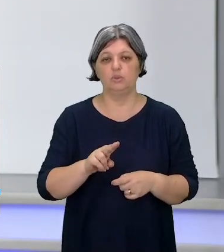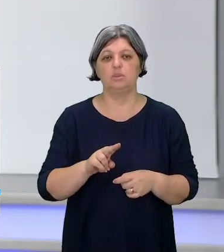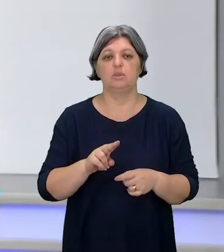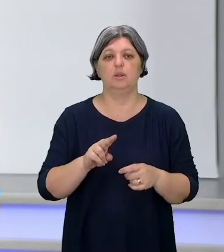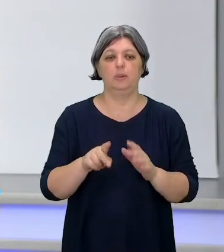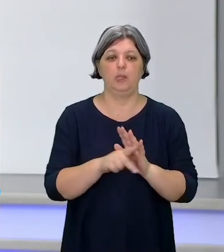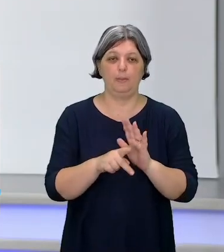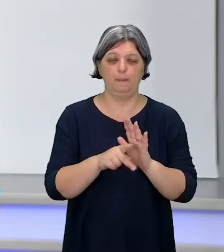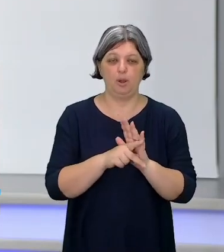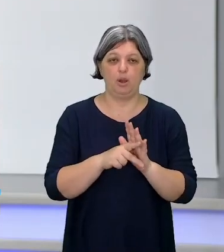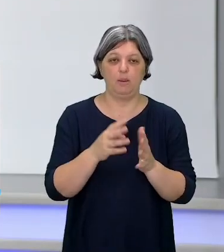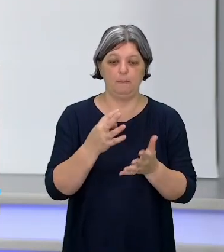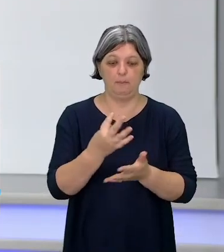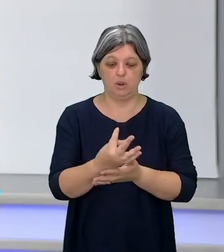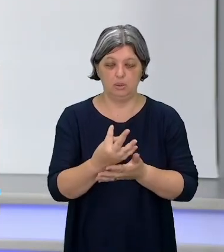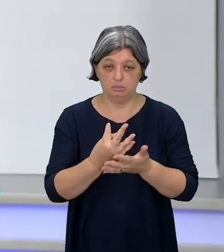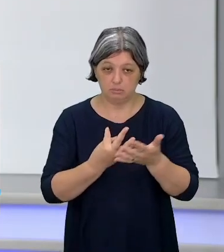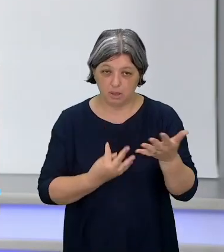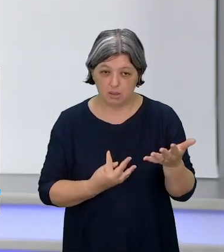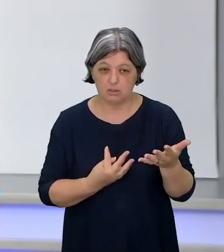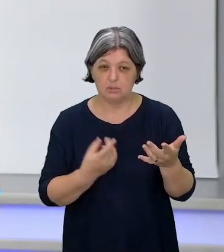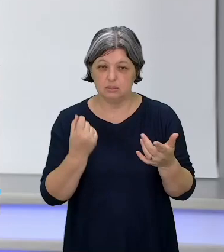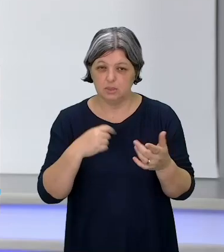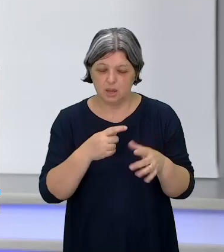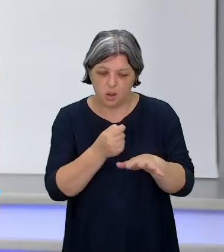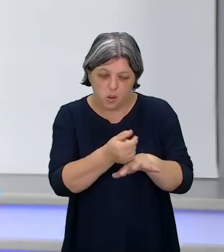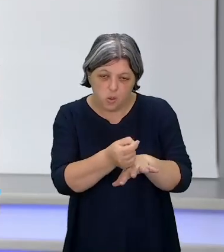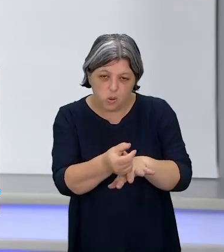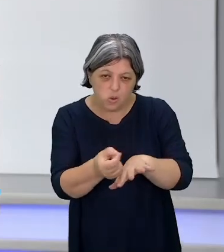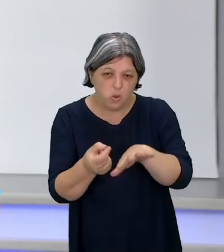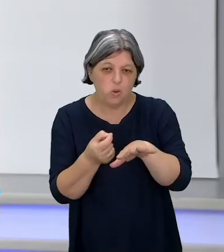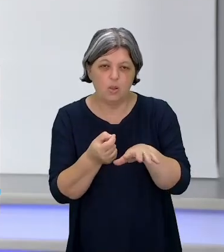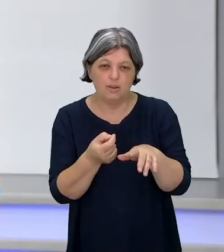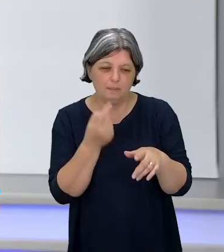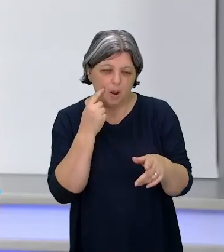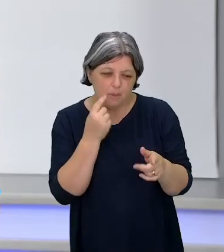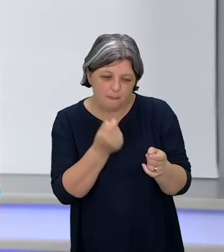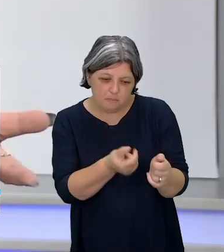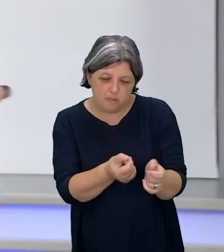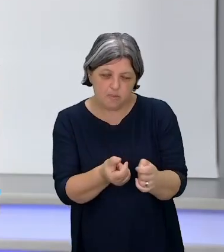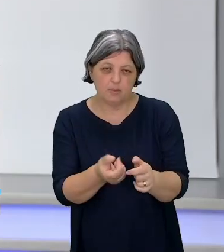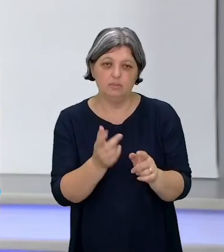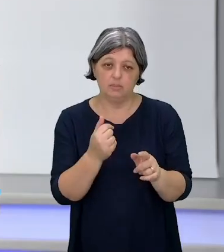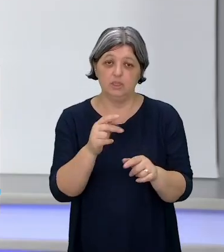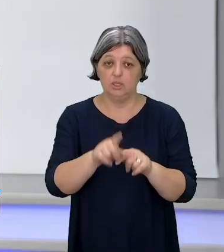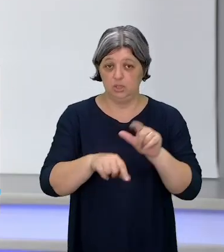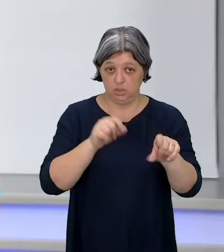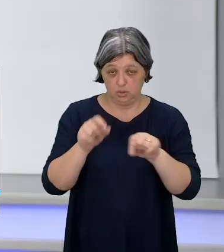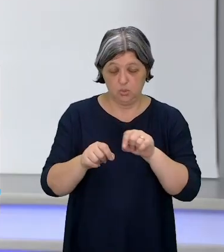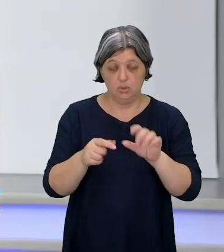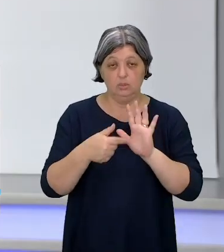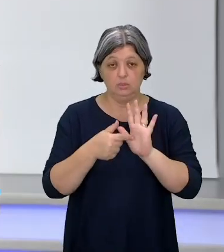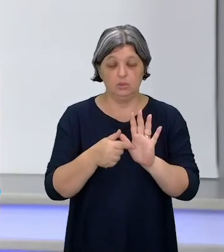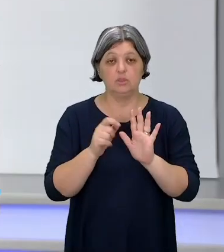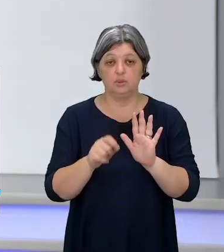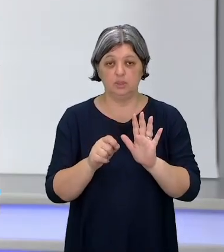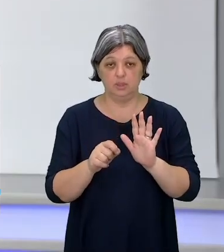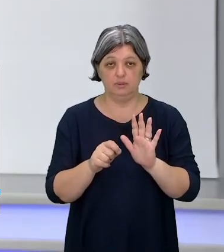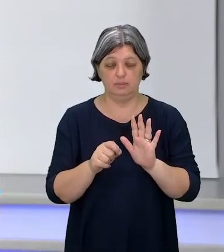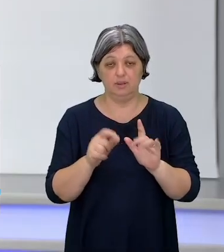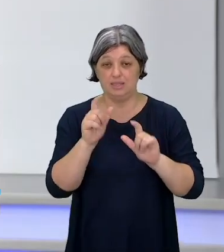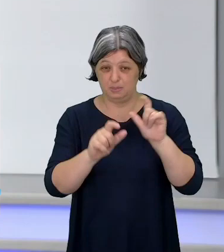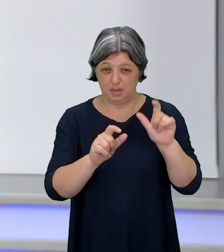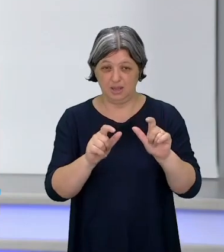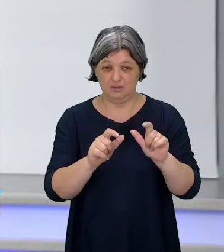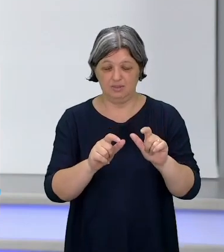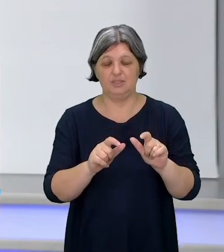uma ferramenta para te enganar. A maneira com que eu me expresso, as palavras que eu escolho para me expressar, elas fazem total